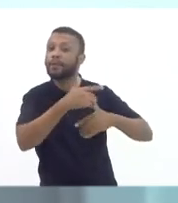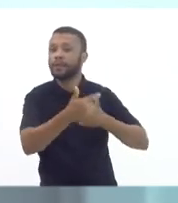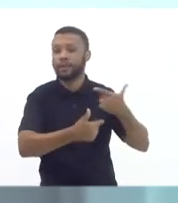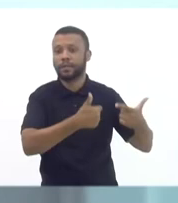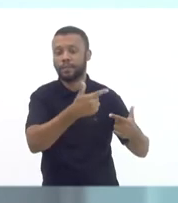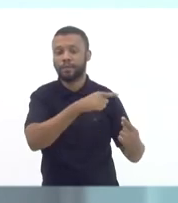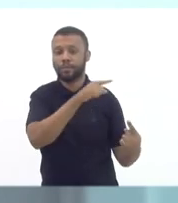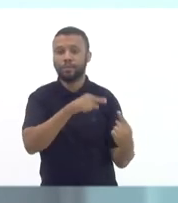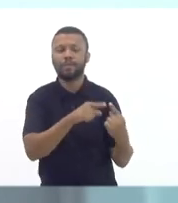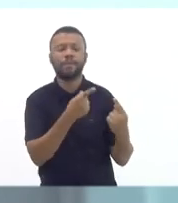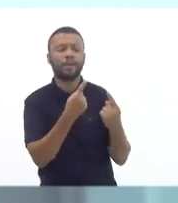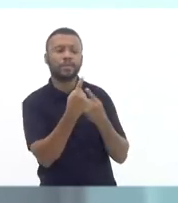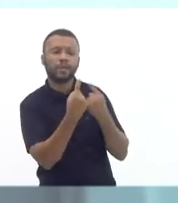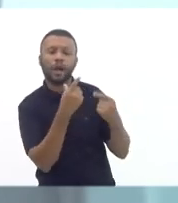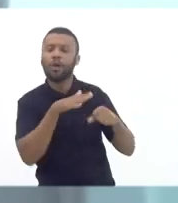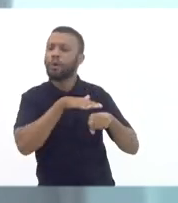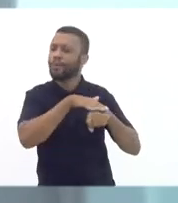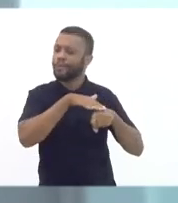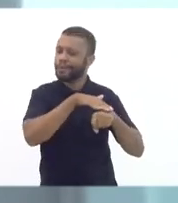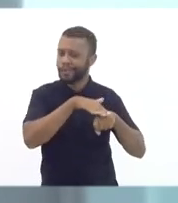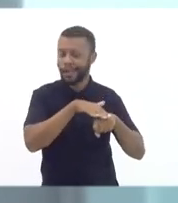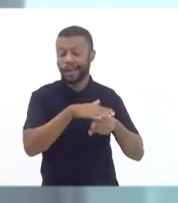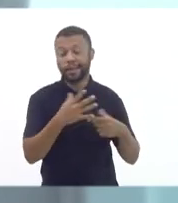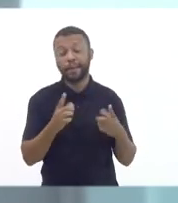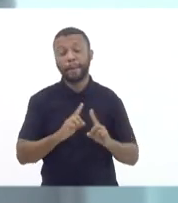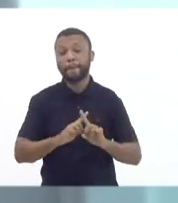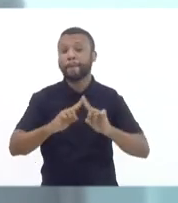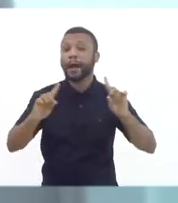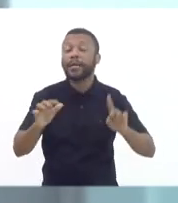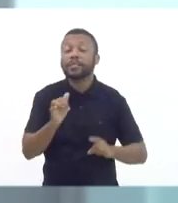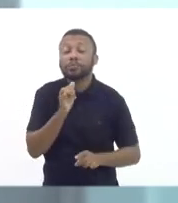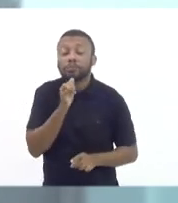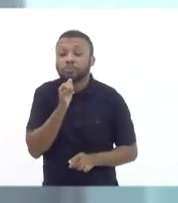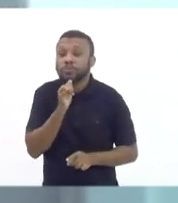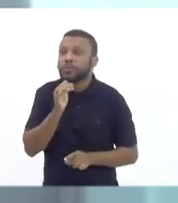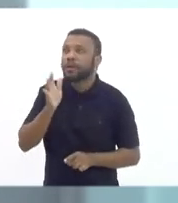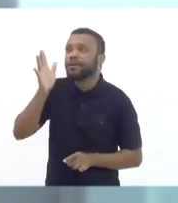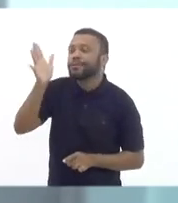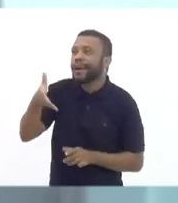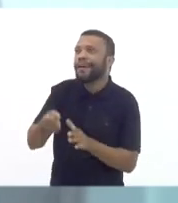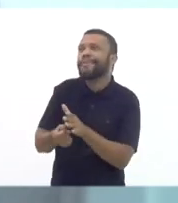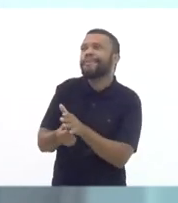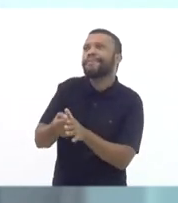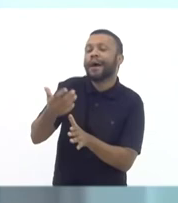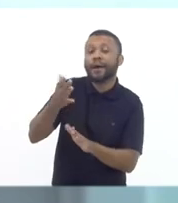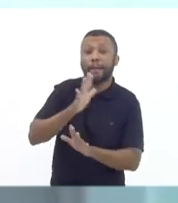e conversar, dialogar. Infelizmente, no auge da sua emoção,